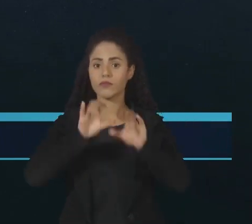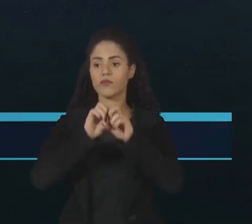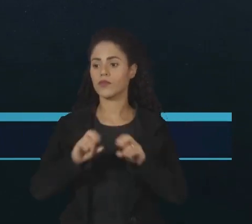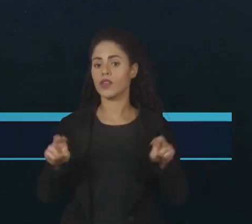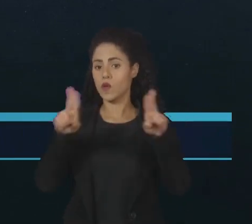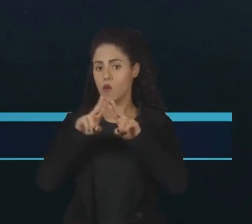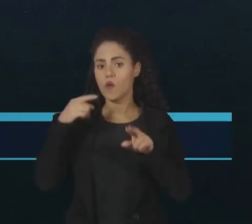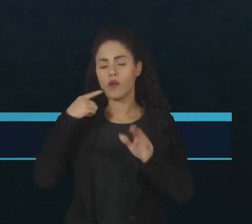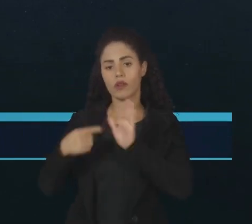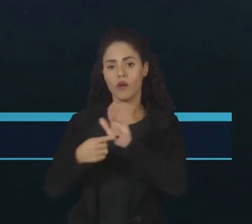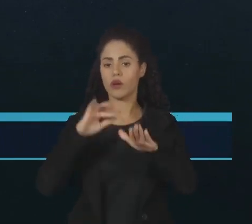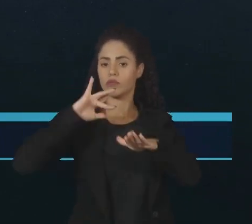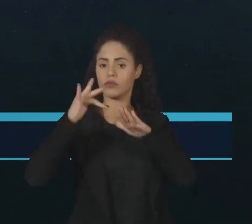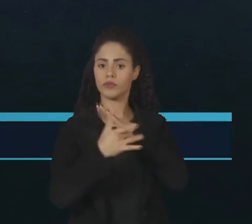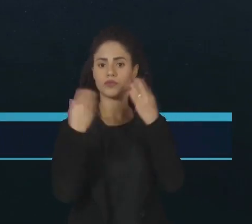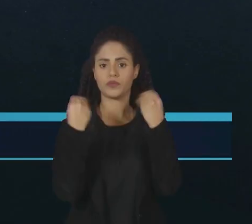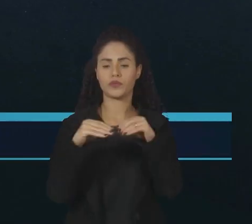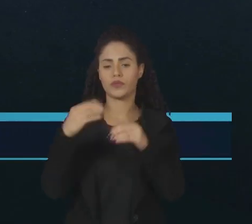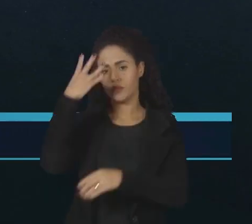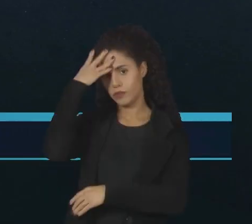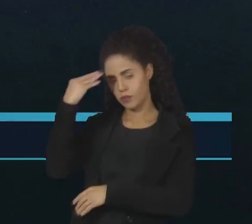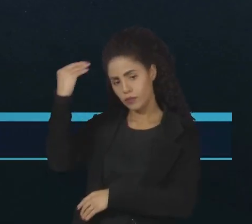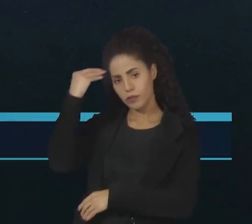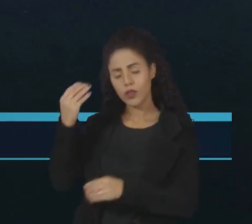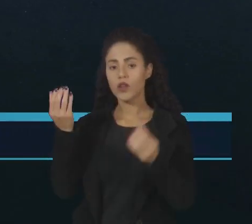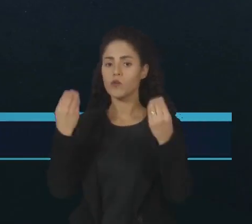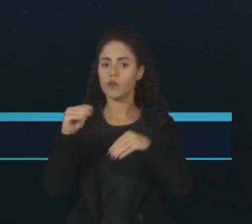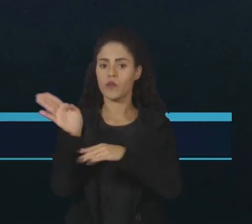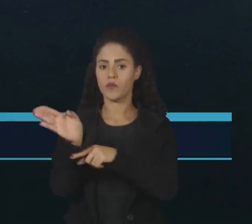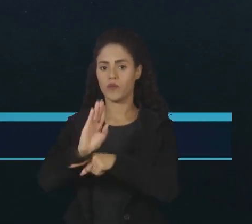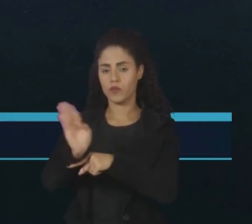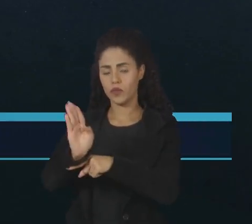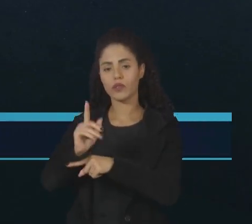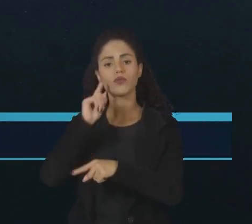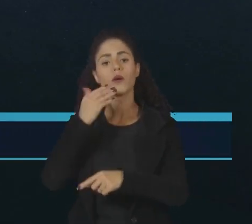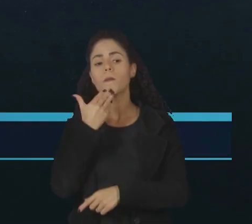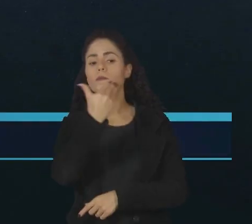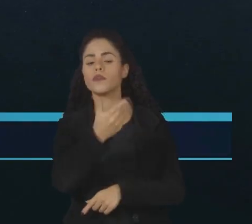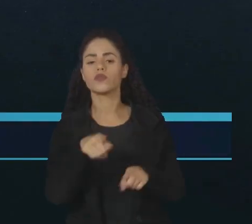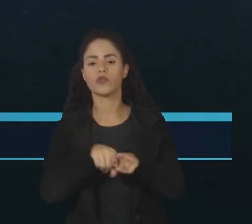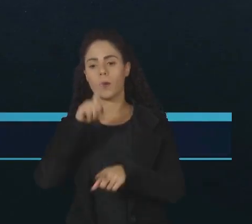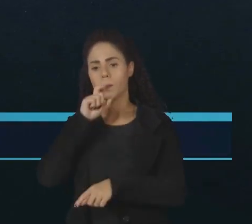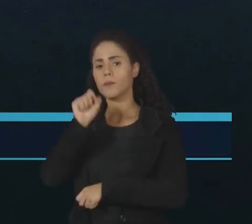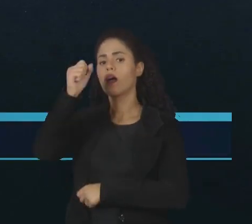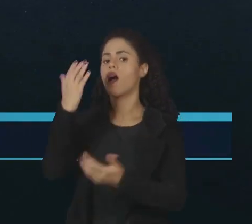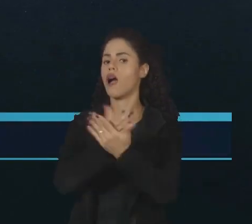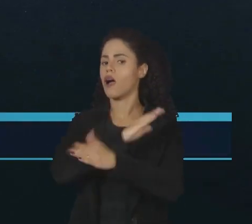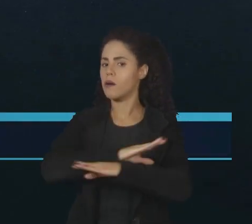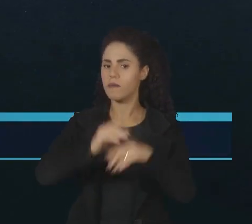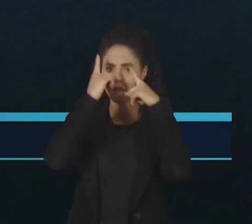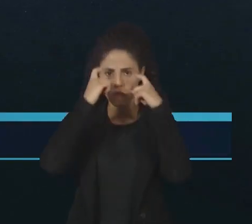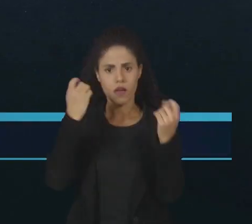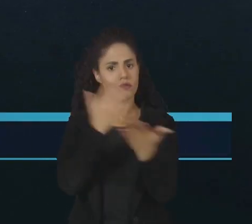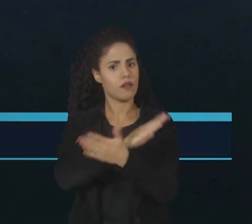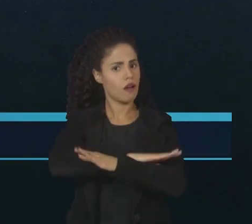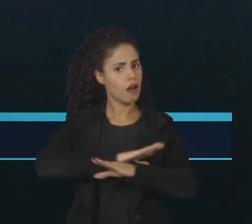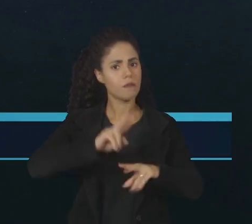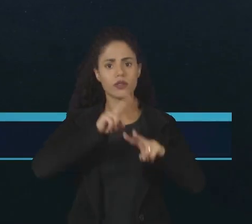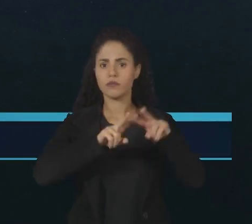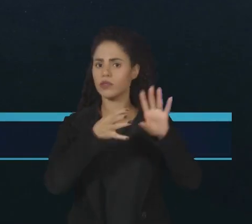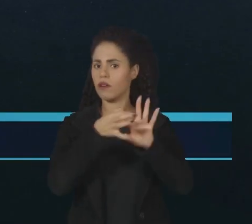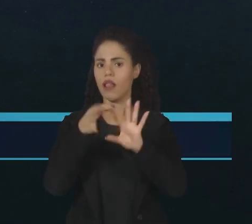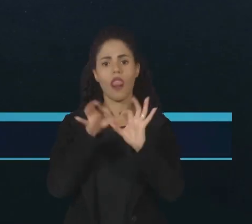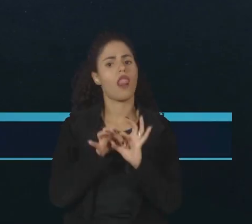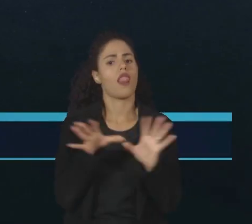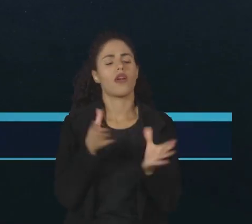Em sua rede social, Edmundo Gonzalez publicou um vídeo pedindo a Nicolás Maduro o fim da violência e a libertação dos